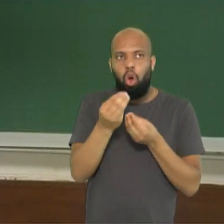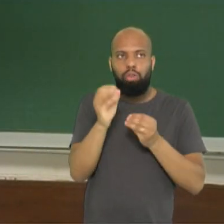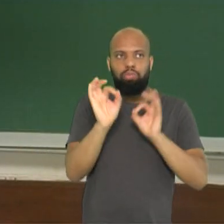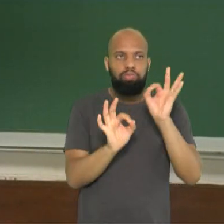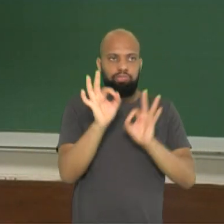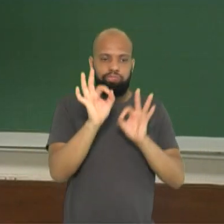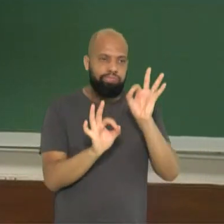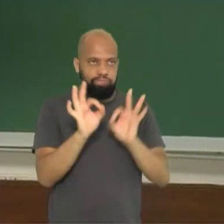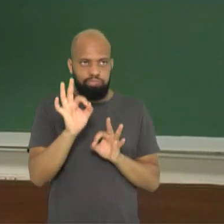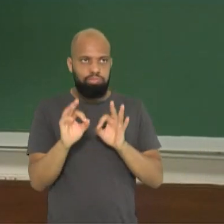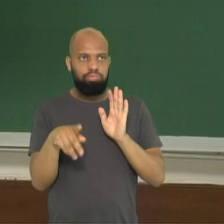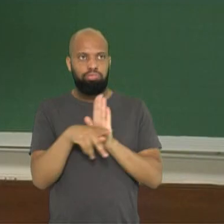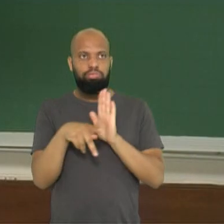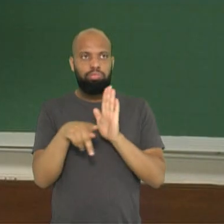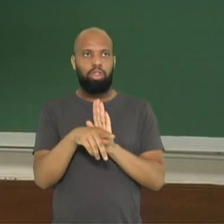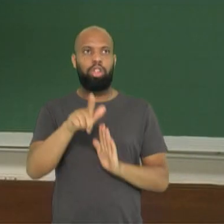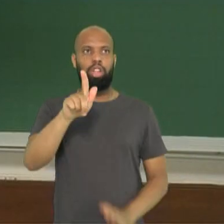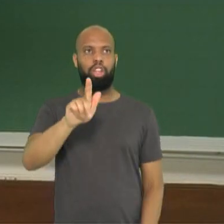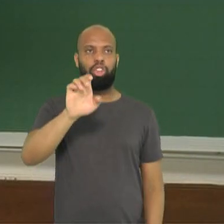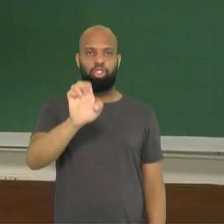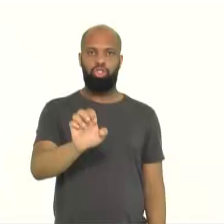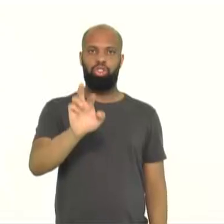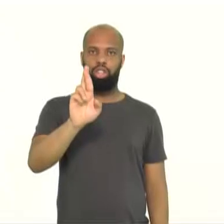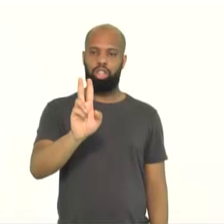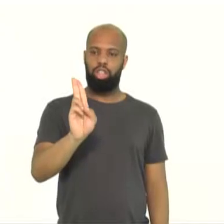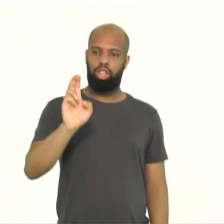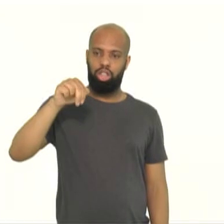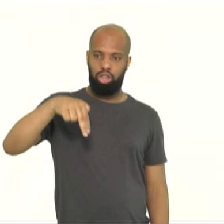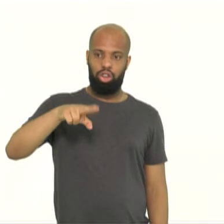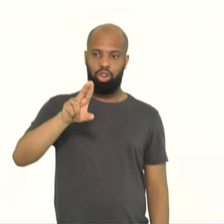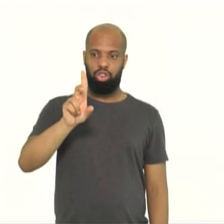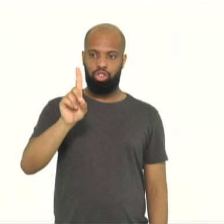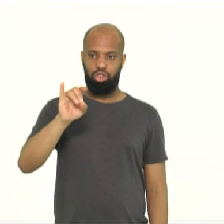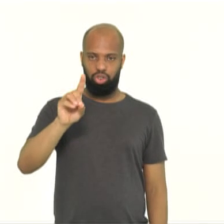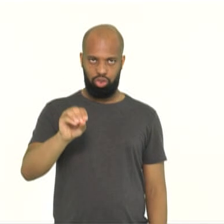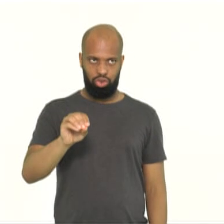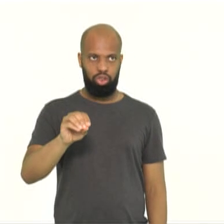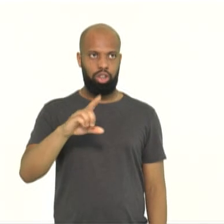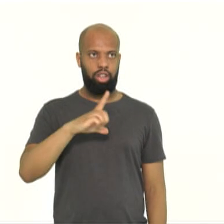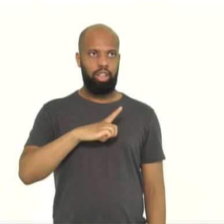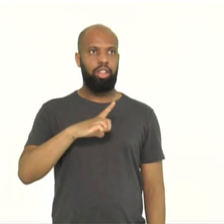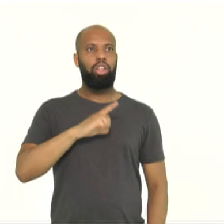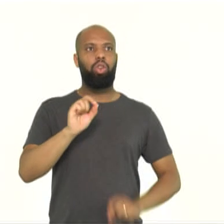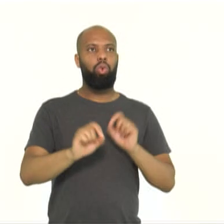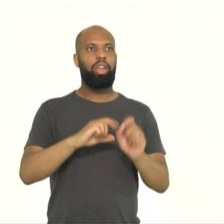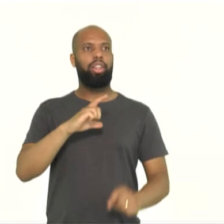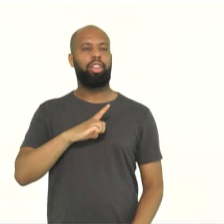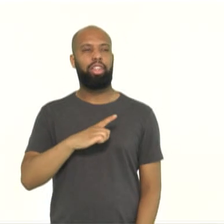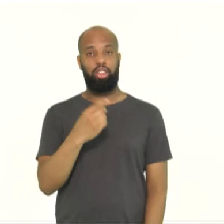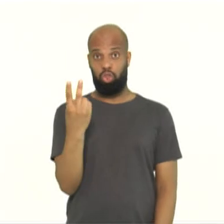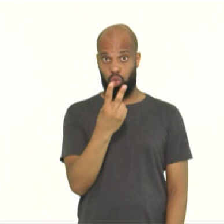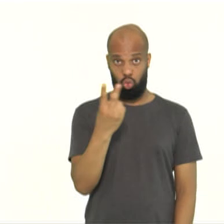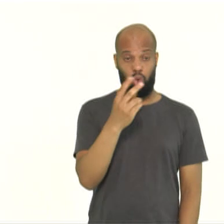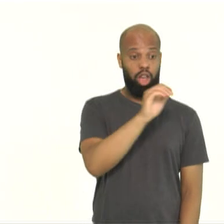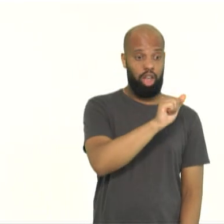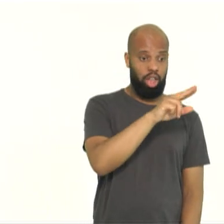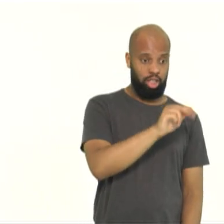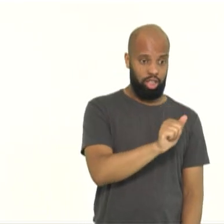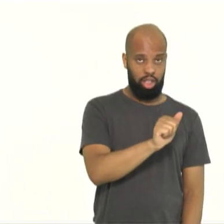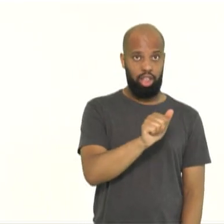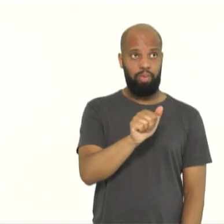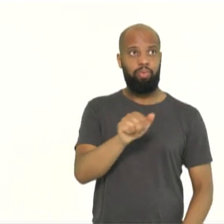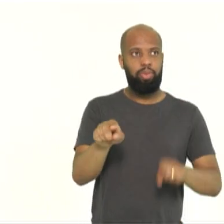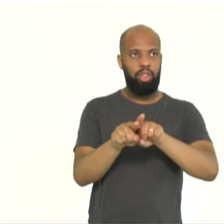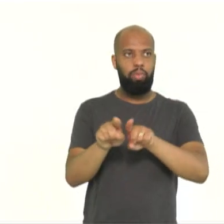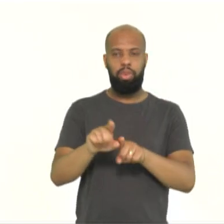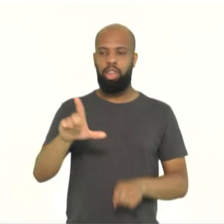entre parênteses no gerúndio. Ana e Laura, vai conjugar o verbo estar, tá? E vai usar o